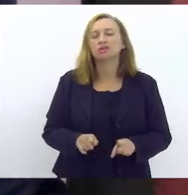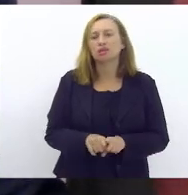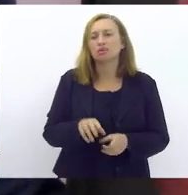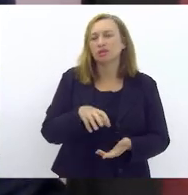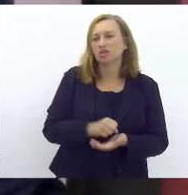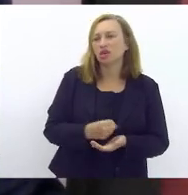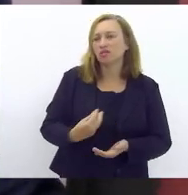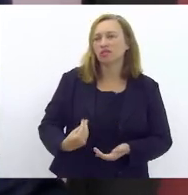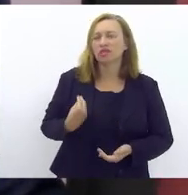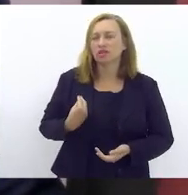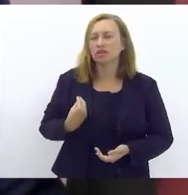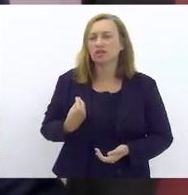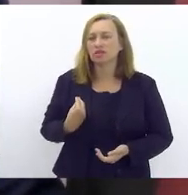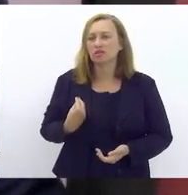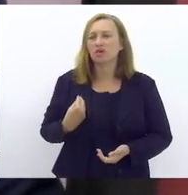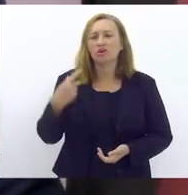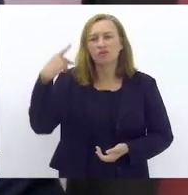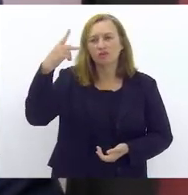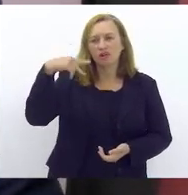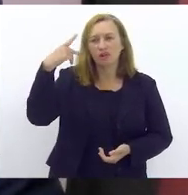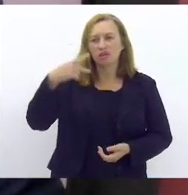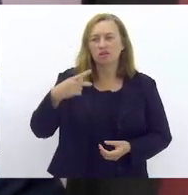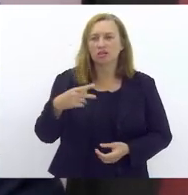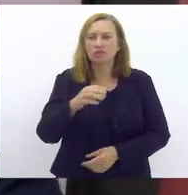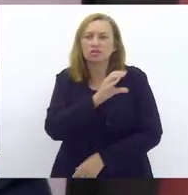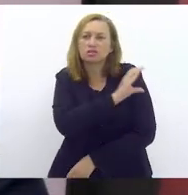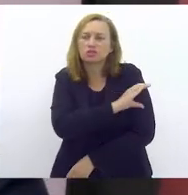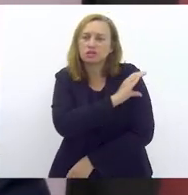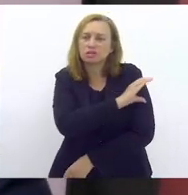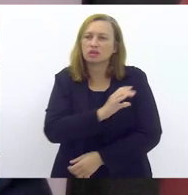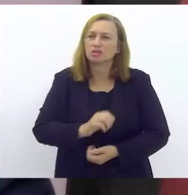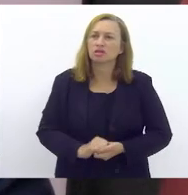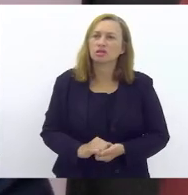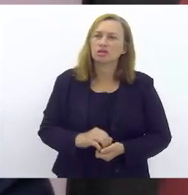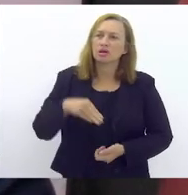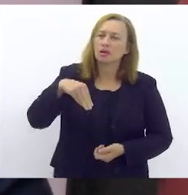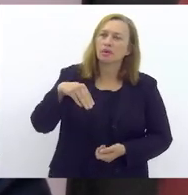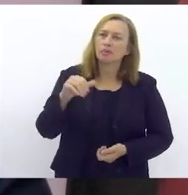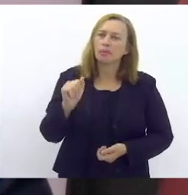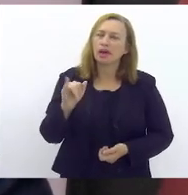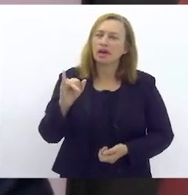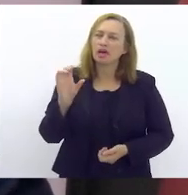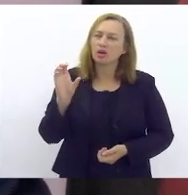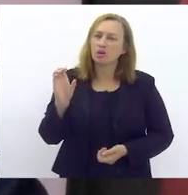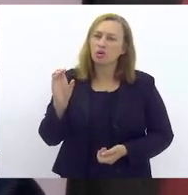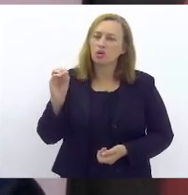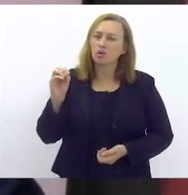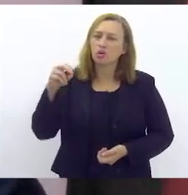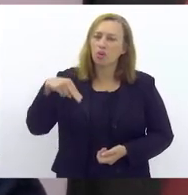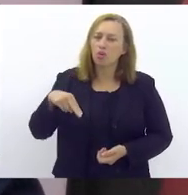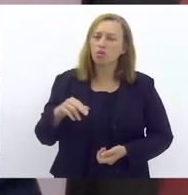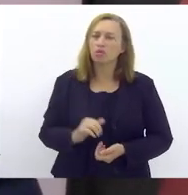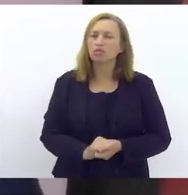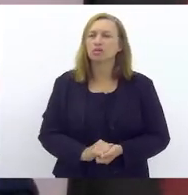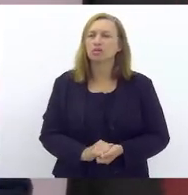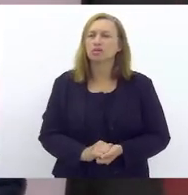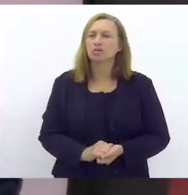registrar a presença do vereador de Campos dos Goytacazes, Maicon Cruz, está aqui com a gente. E a gente